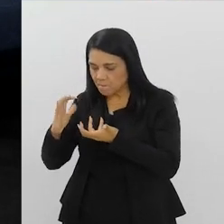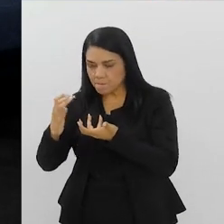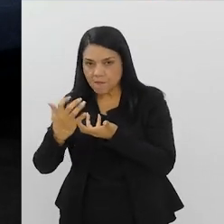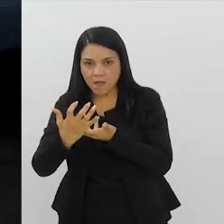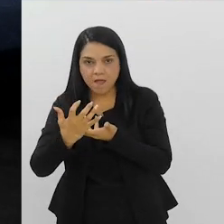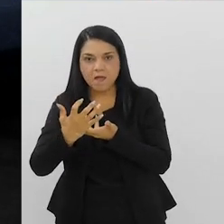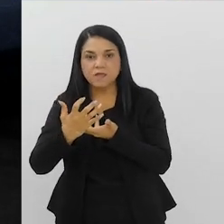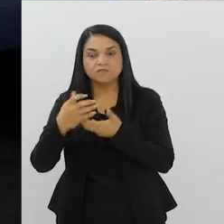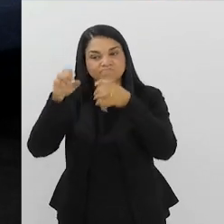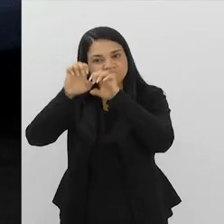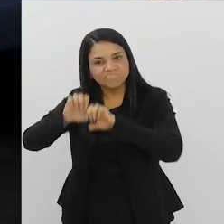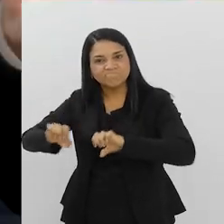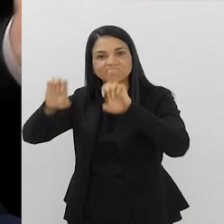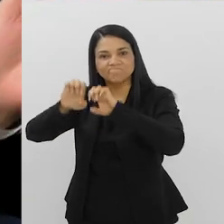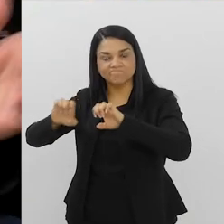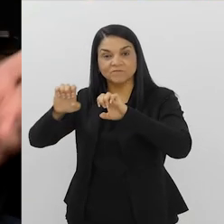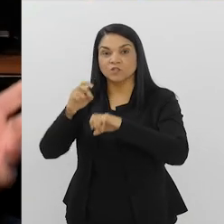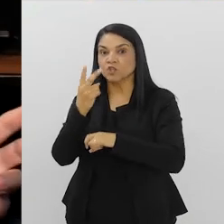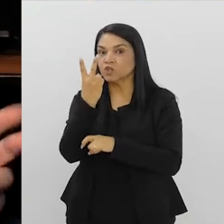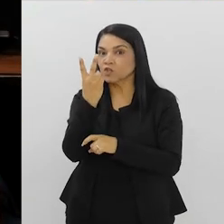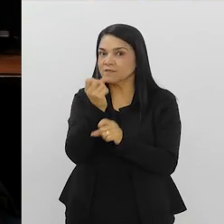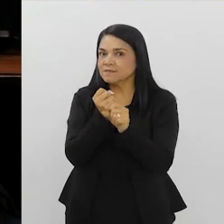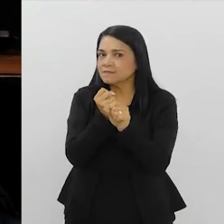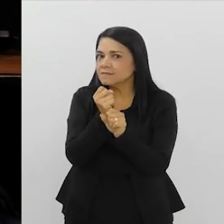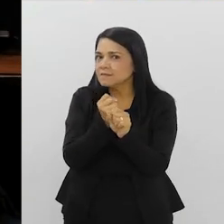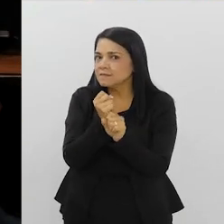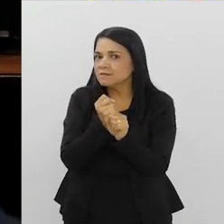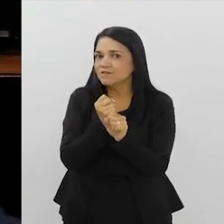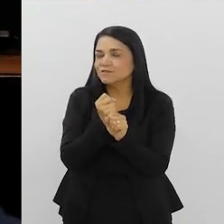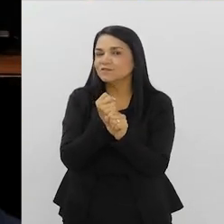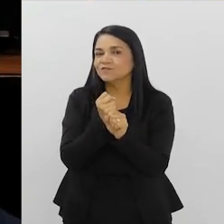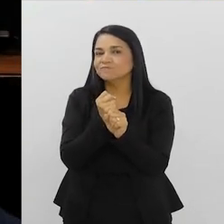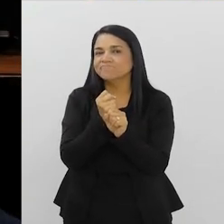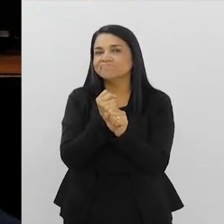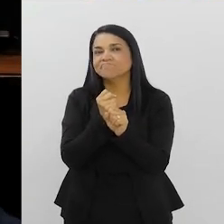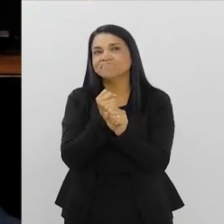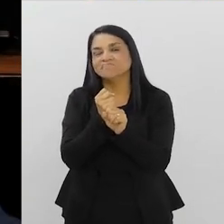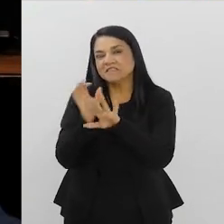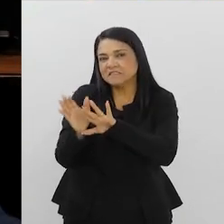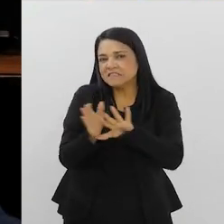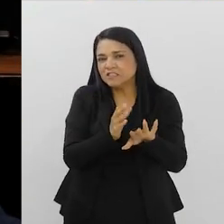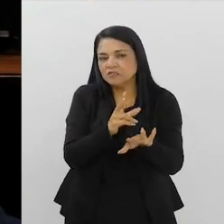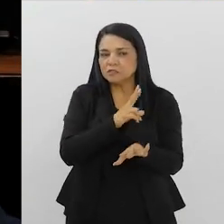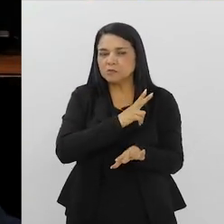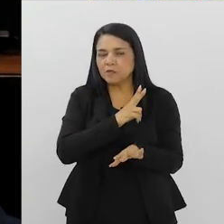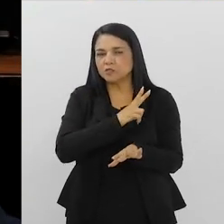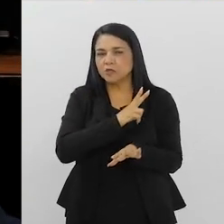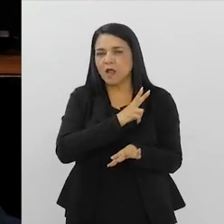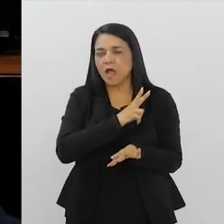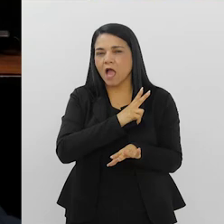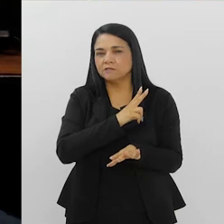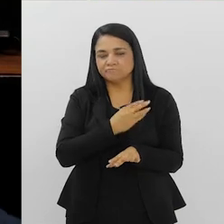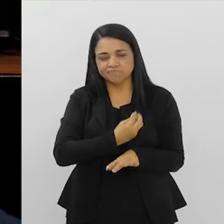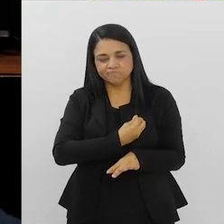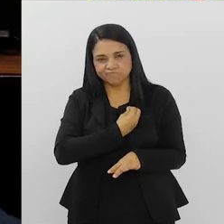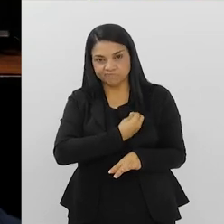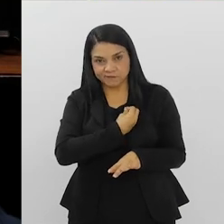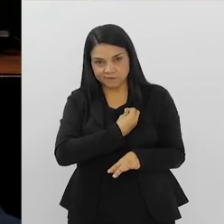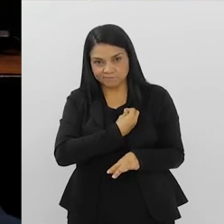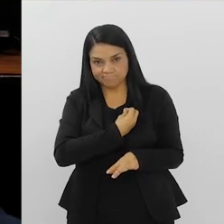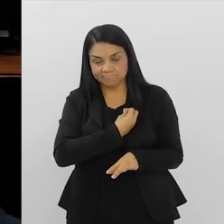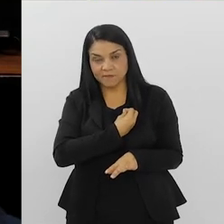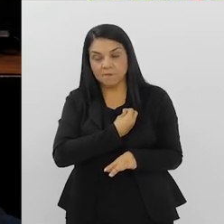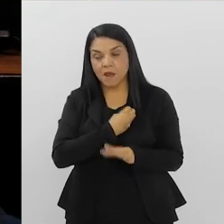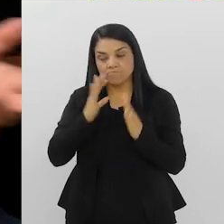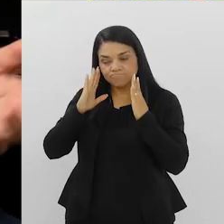mas qualquer pessoa qualquer jovem né também pode aderir à igreja ou pode frequentar sem aderir Ah